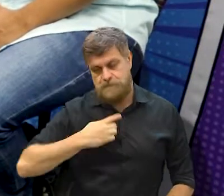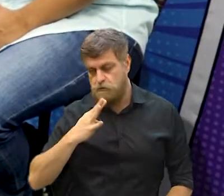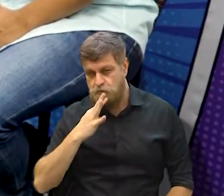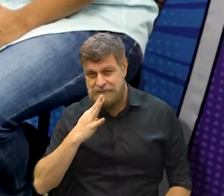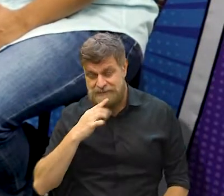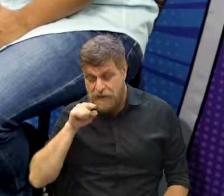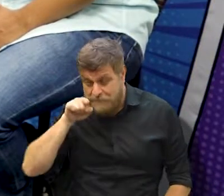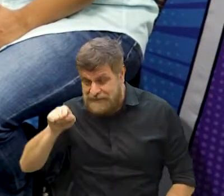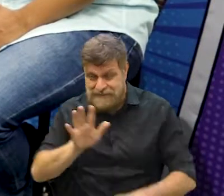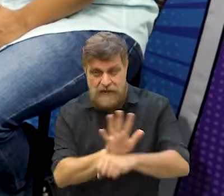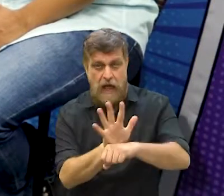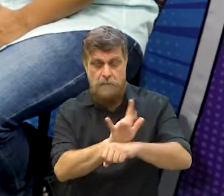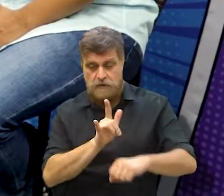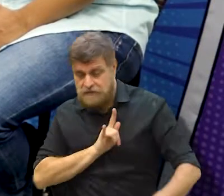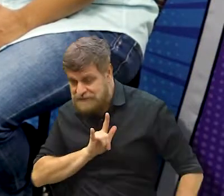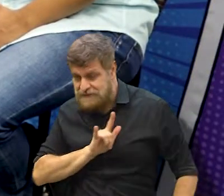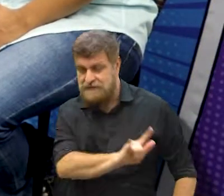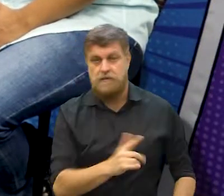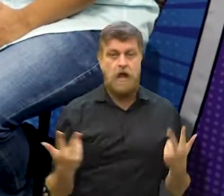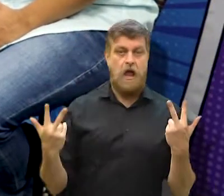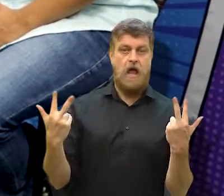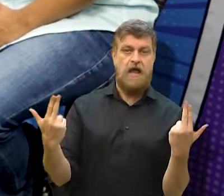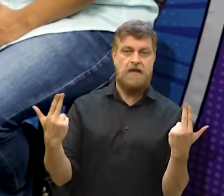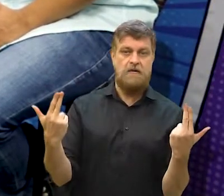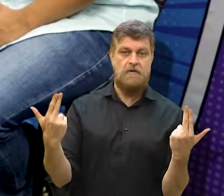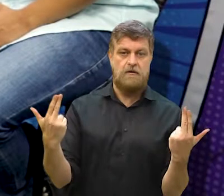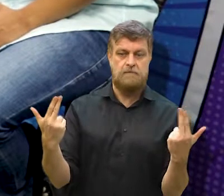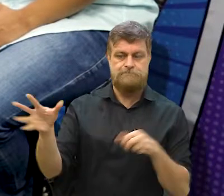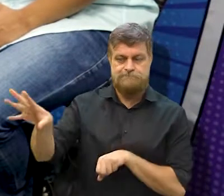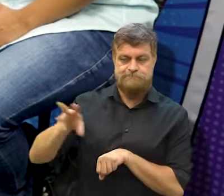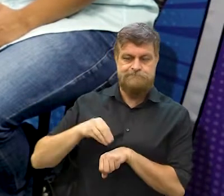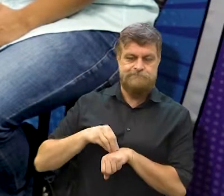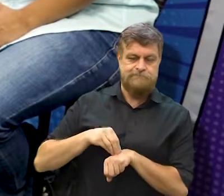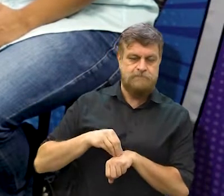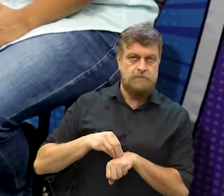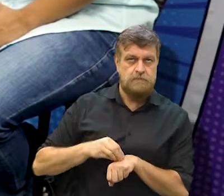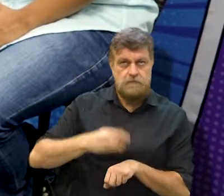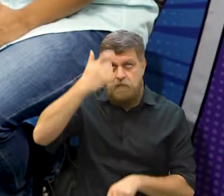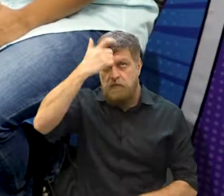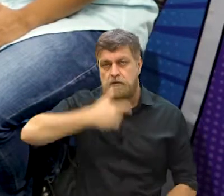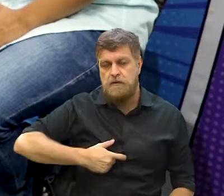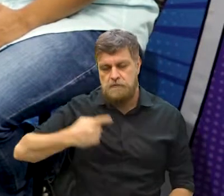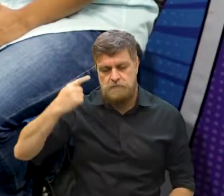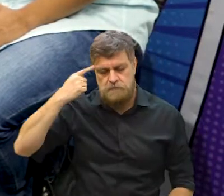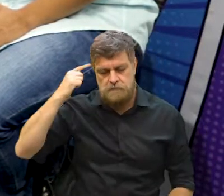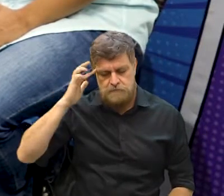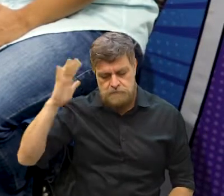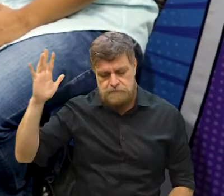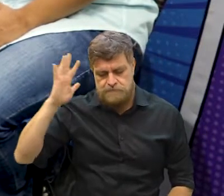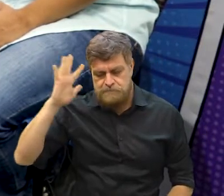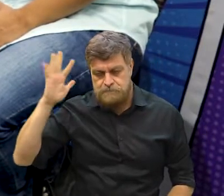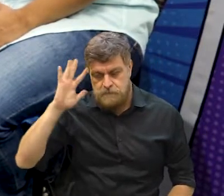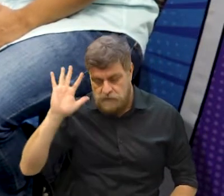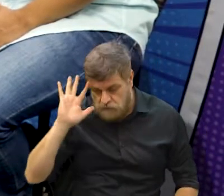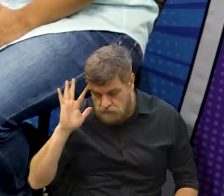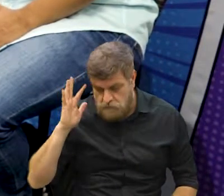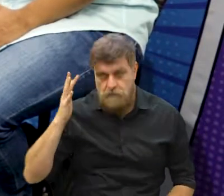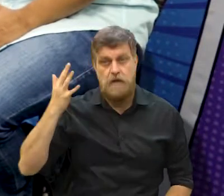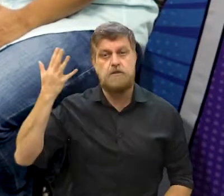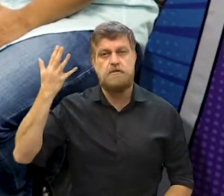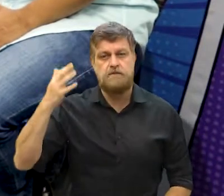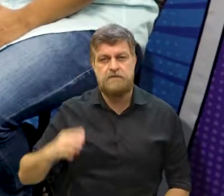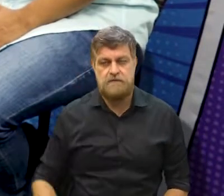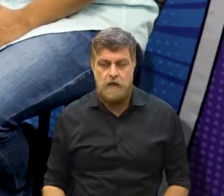que tinha um amor pelo cinema, que é o mesmo amor que passou para mim. E isso ficou na minha cabeça. Até o dia que eu acho que eu resolvi